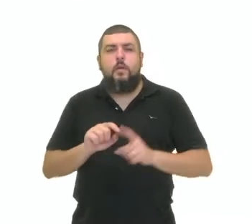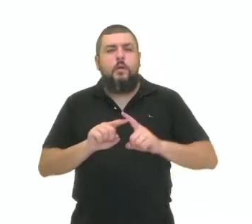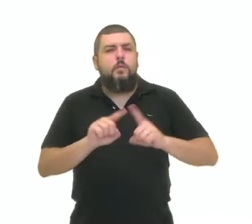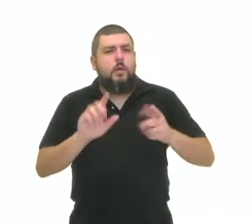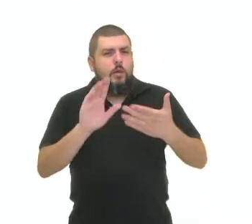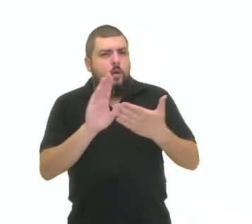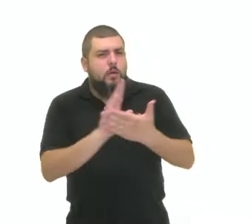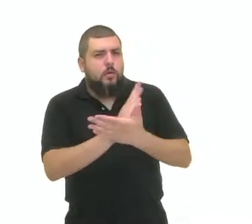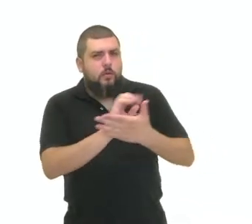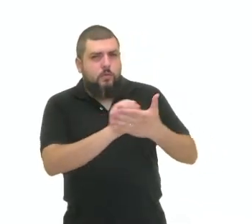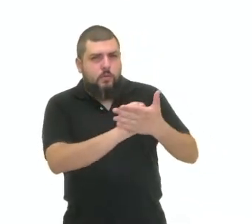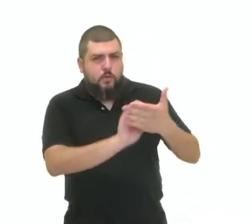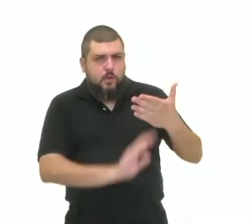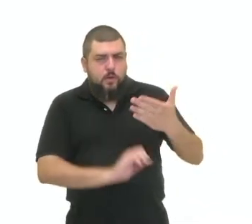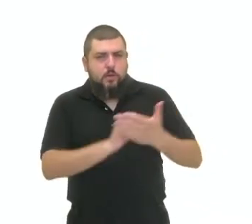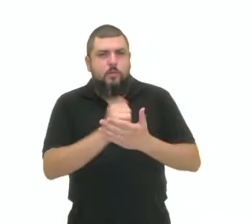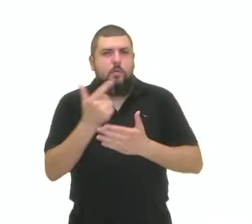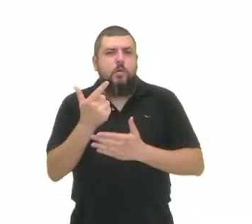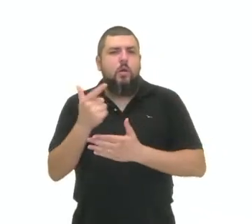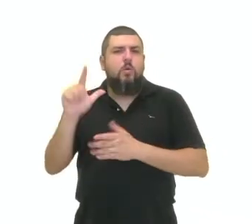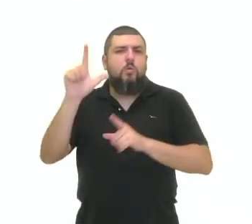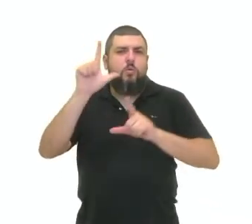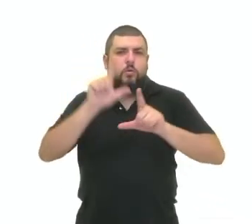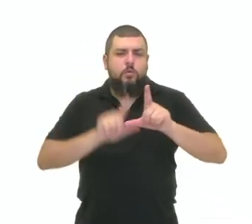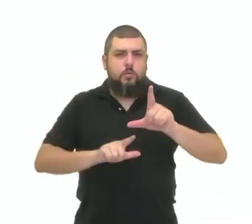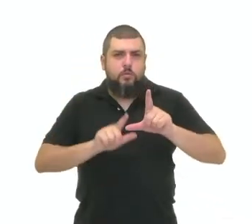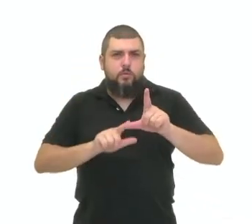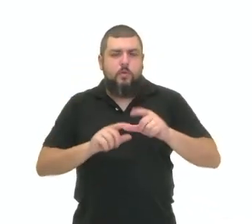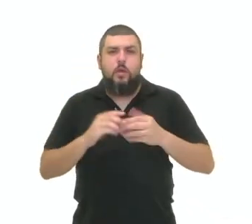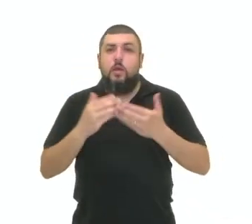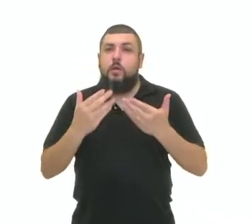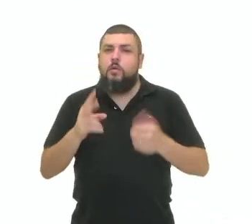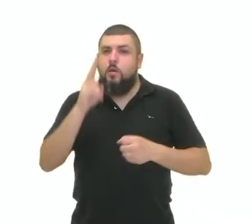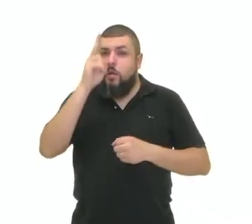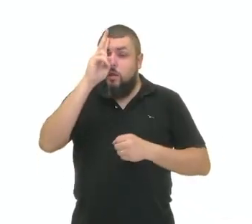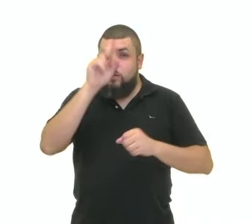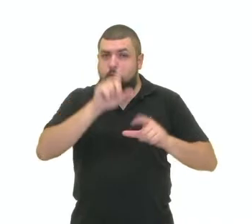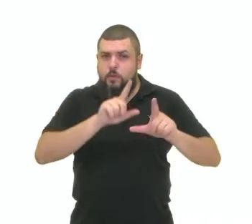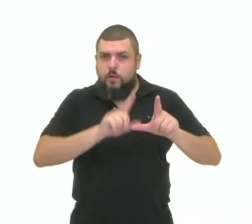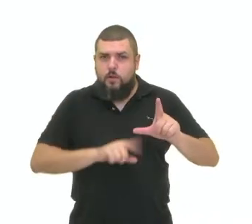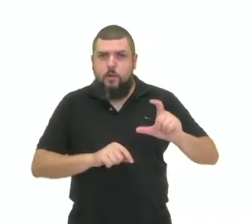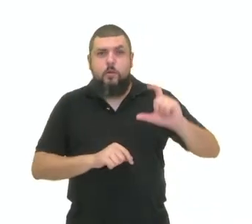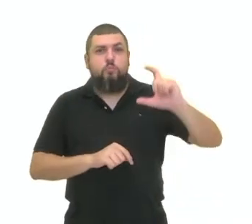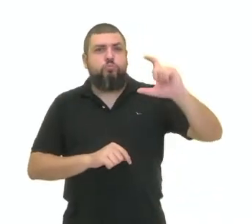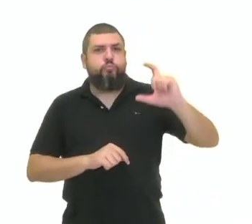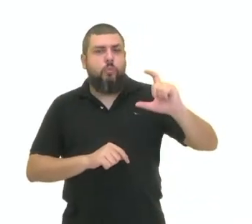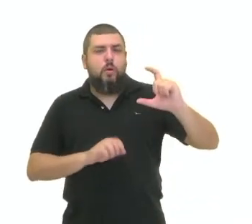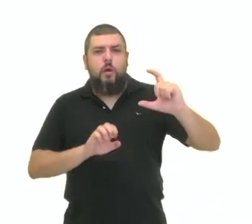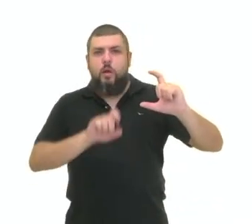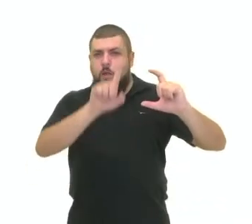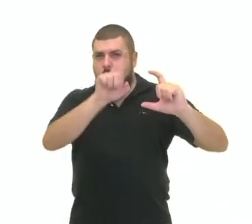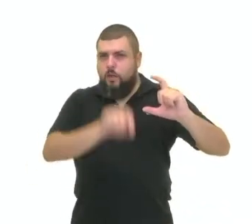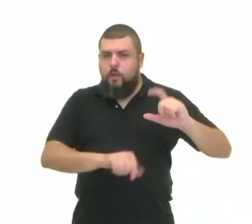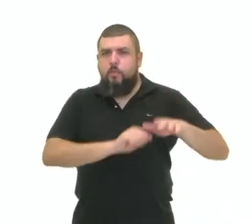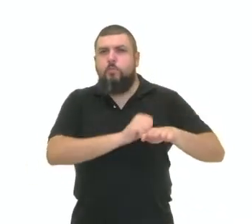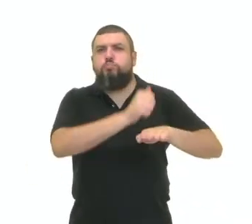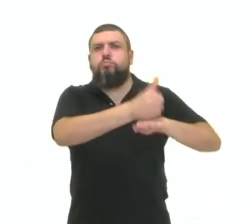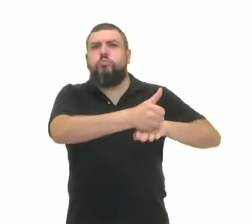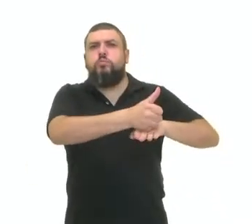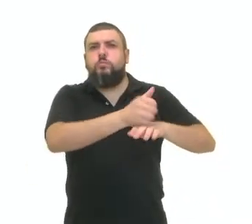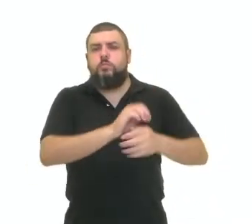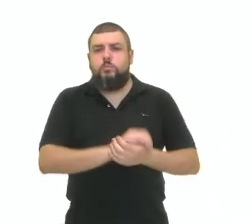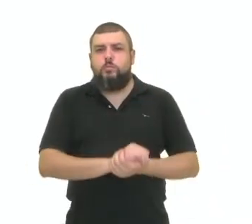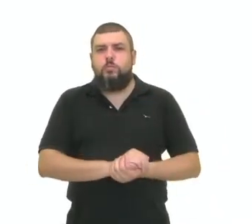podem encontrar outras letras. Então, lembrem-se que a letra maiúscula relaciona a dominância.